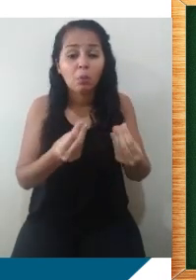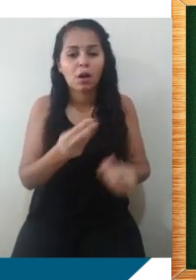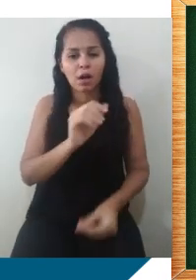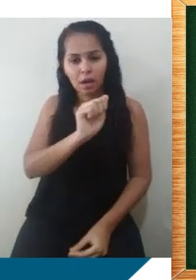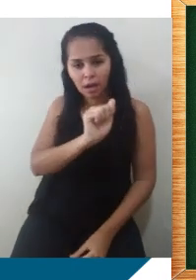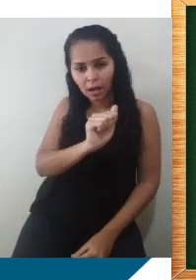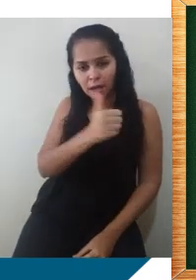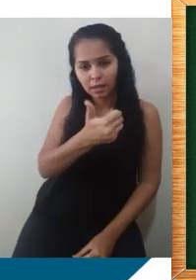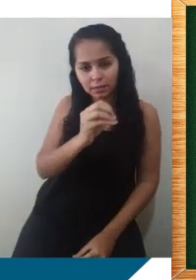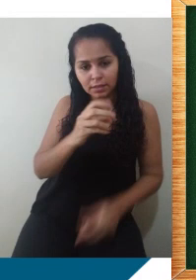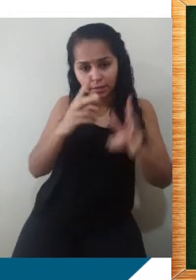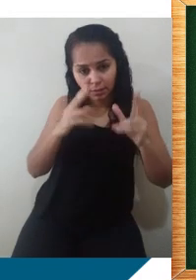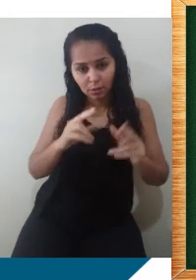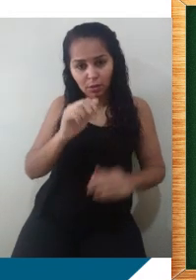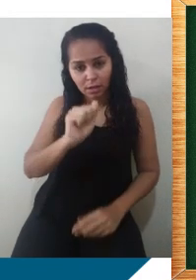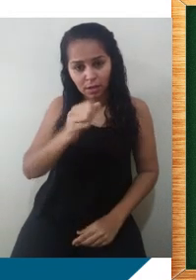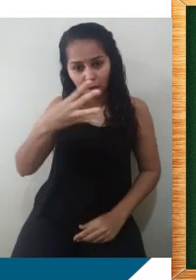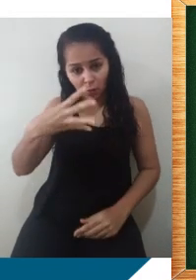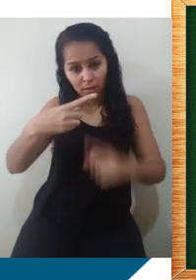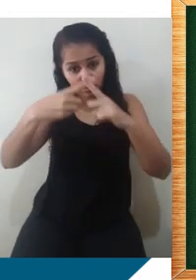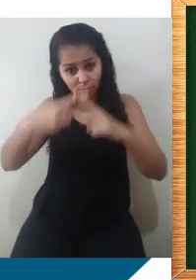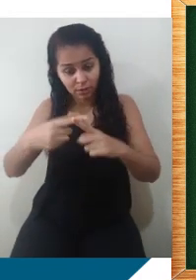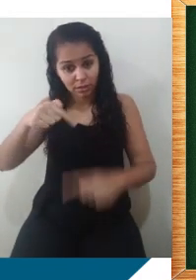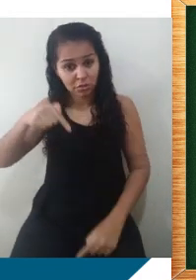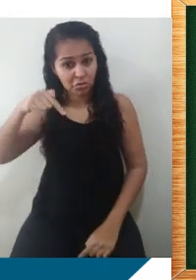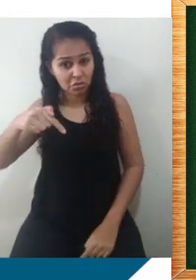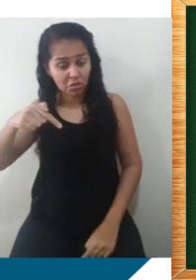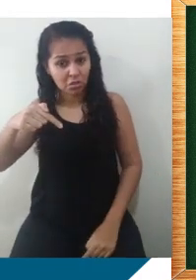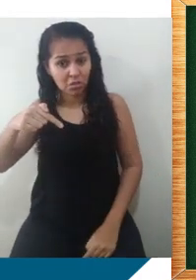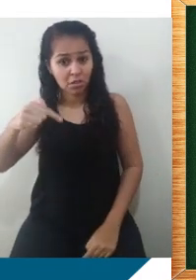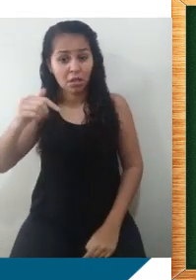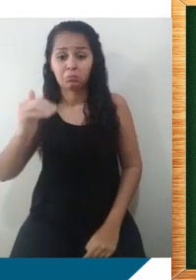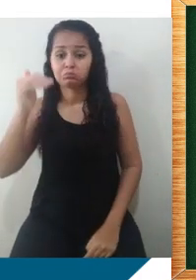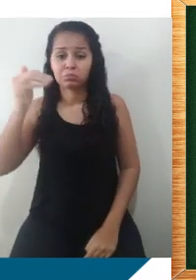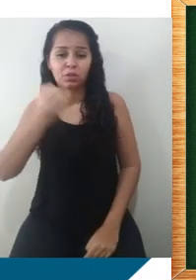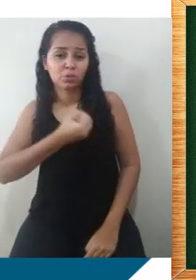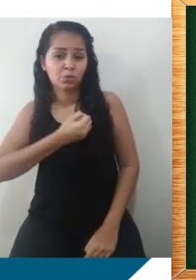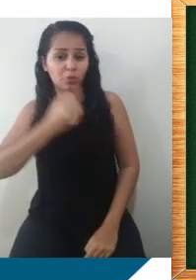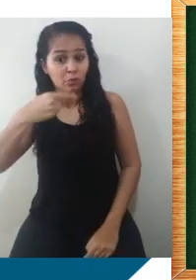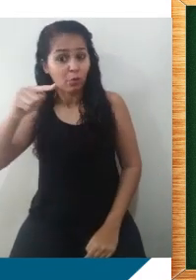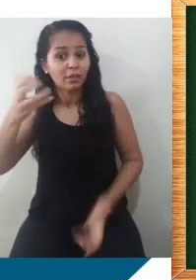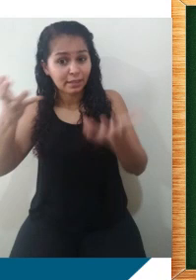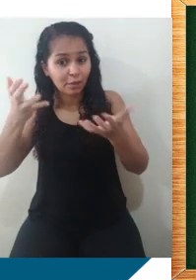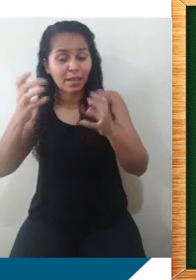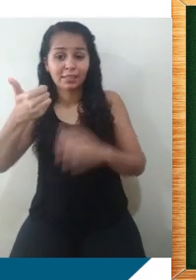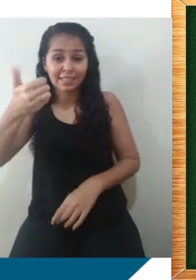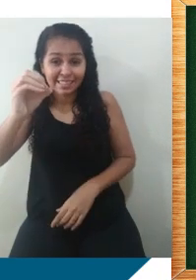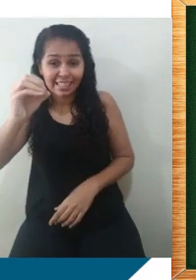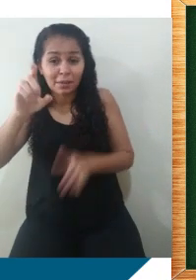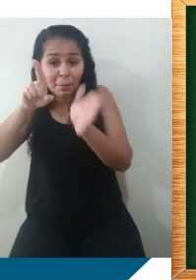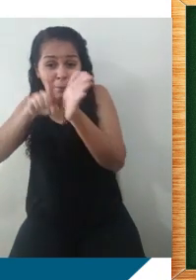seja, 10, menos a posição que eu estou, 4. Logo, A10 seria igual a A4 vezes